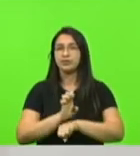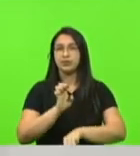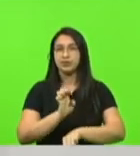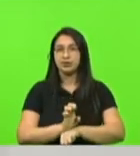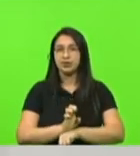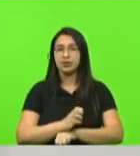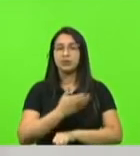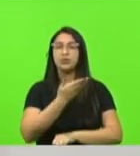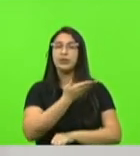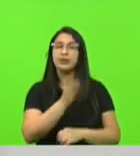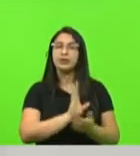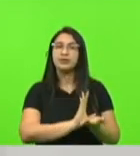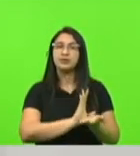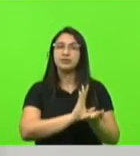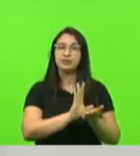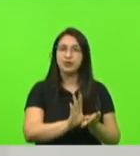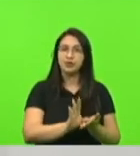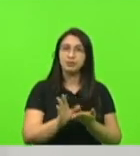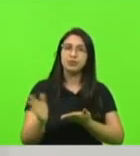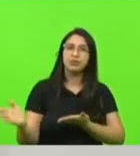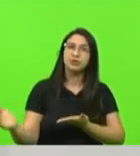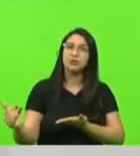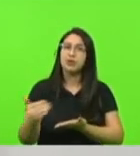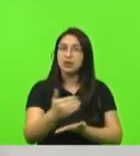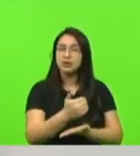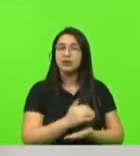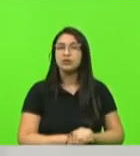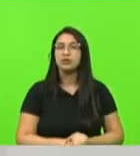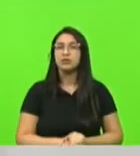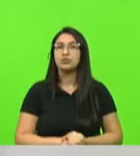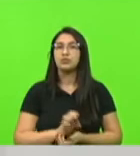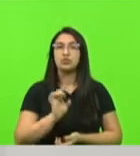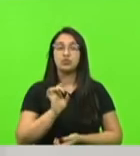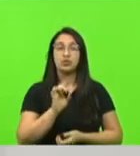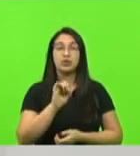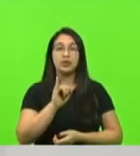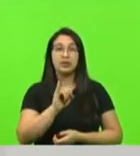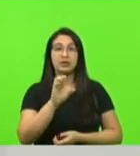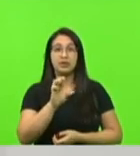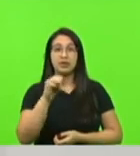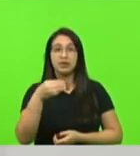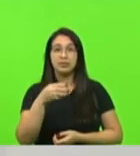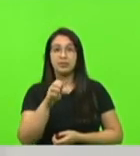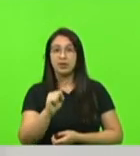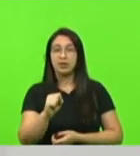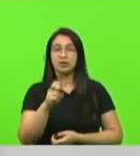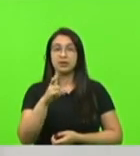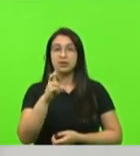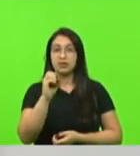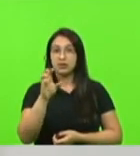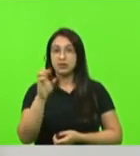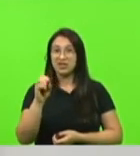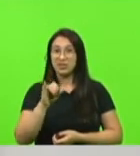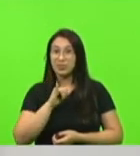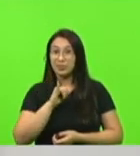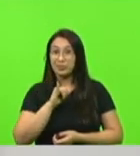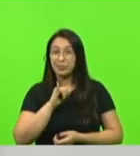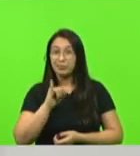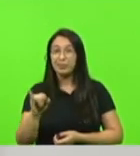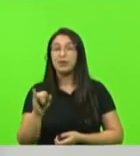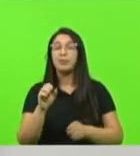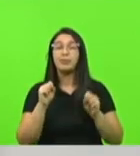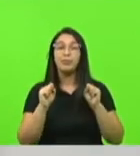esses investimentos, através da arrecadação, como eu disse, só do ICMS, 500 milhões de reais, possam